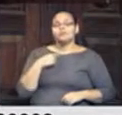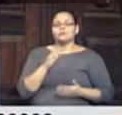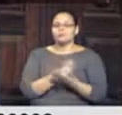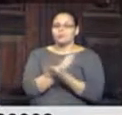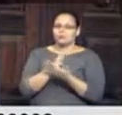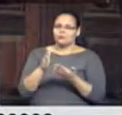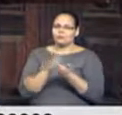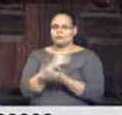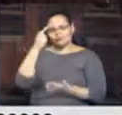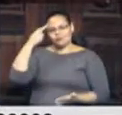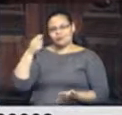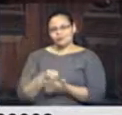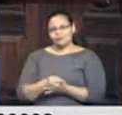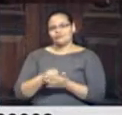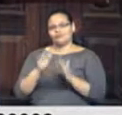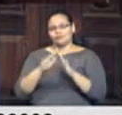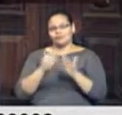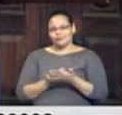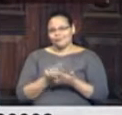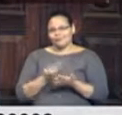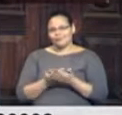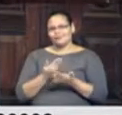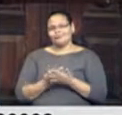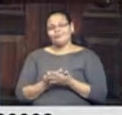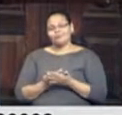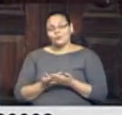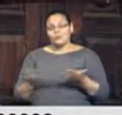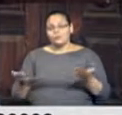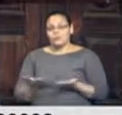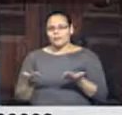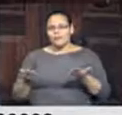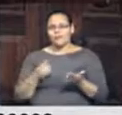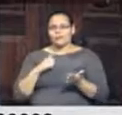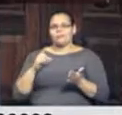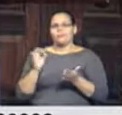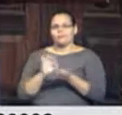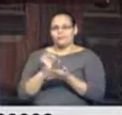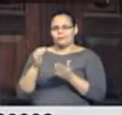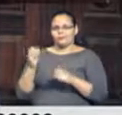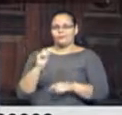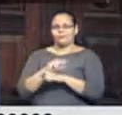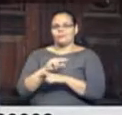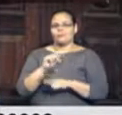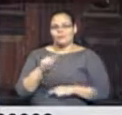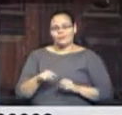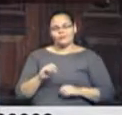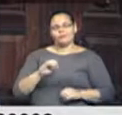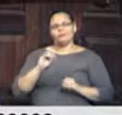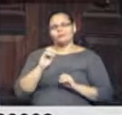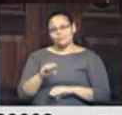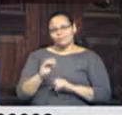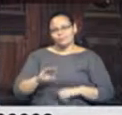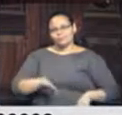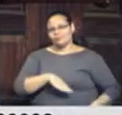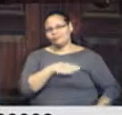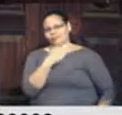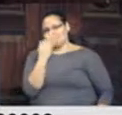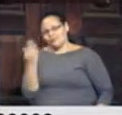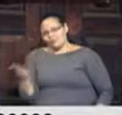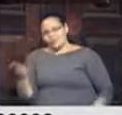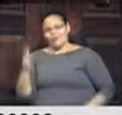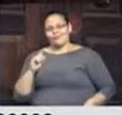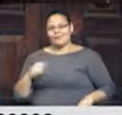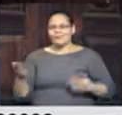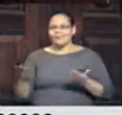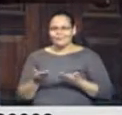algumas dessas decisões. Escolas que oferecem hoje matrícula de educação integral, que estão sendo transferidas para